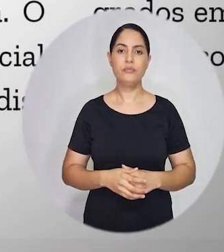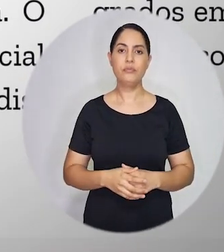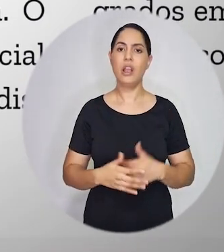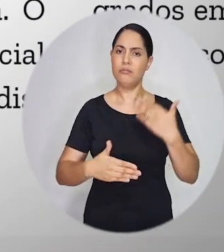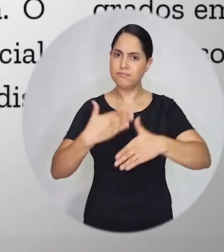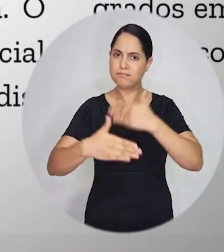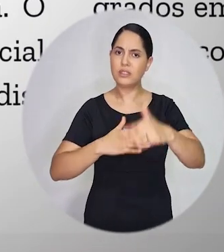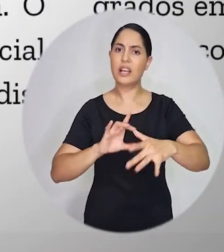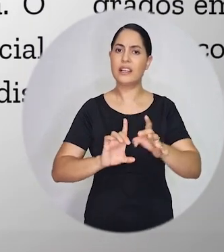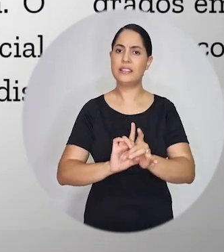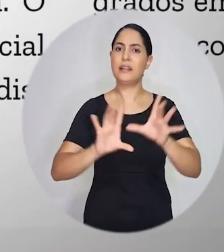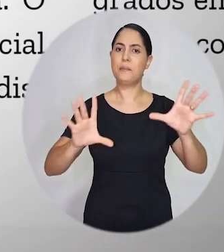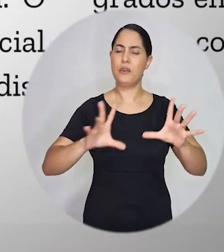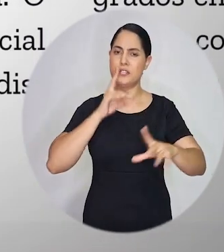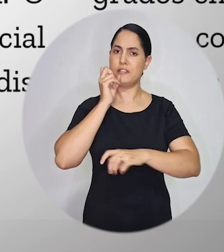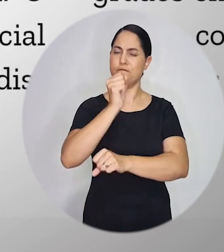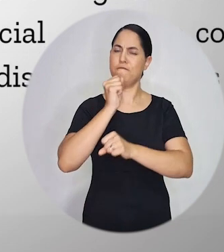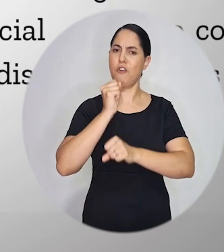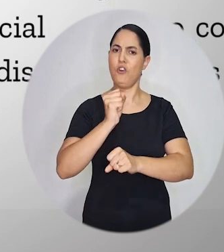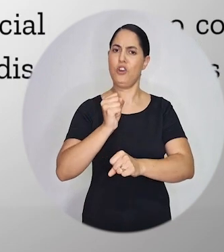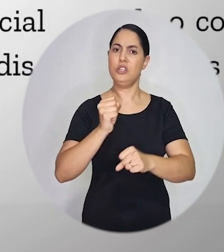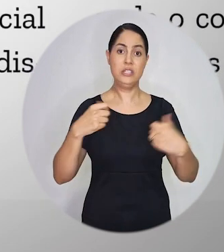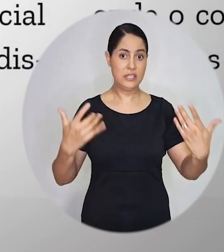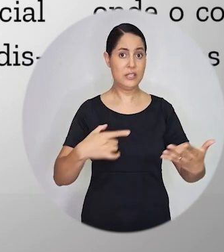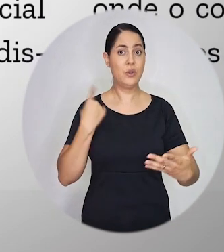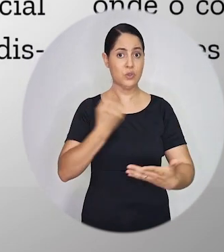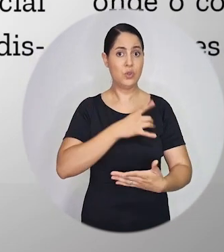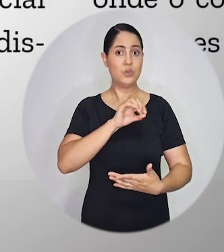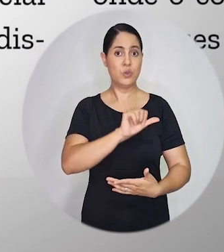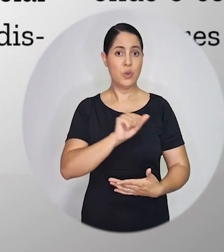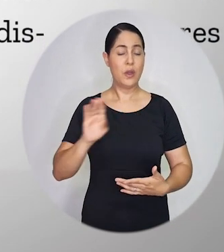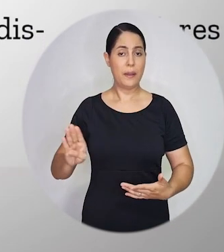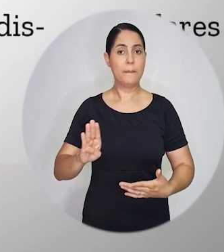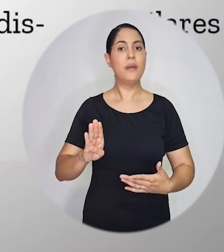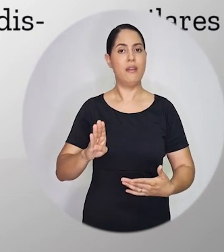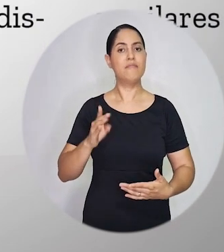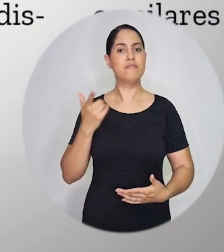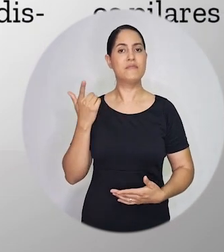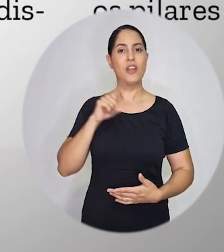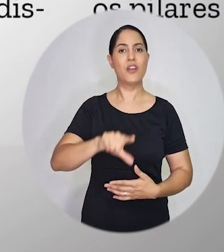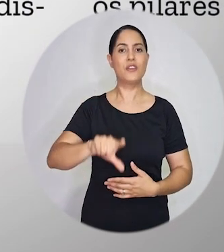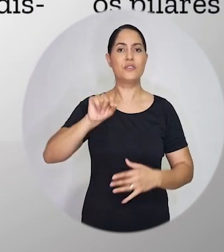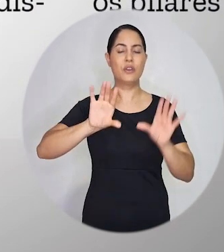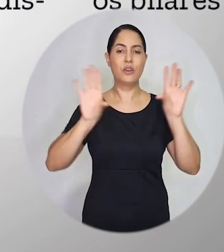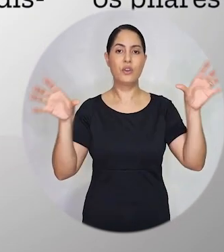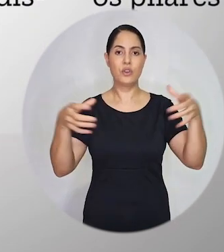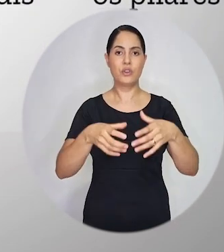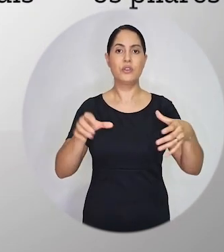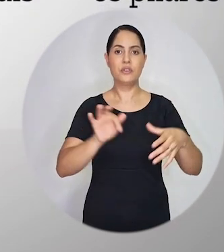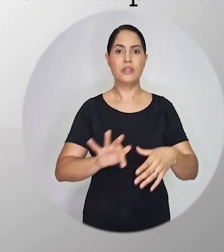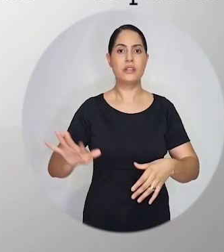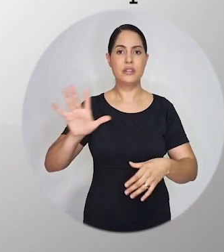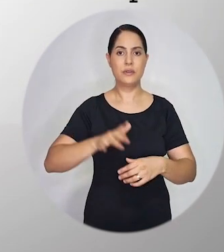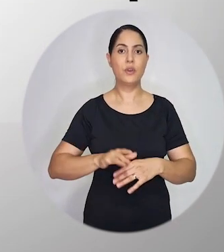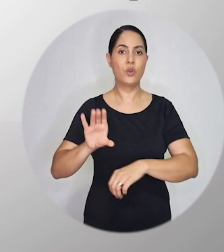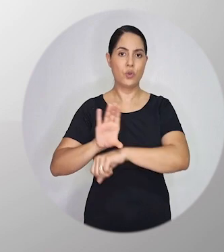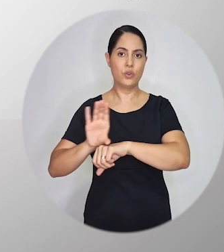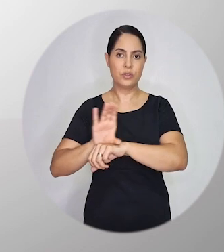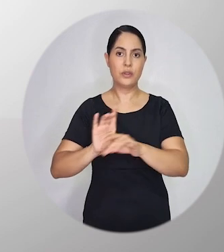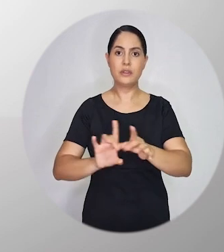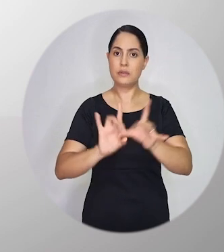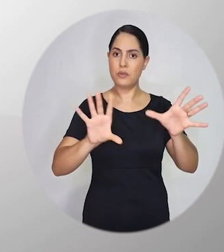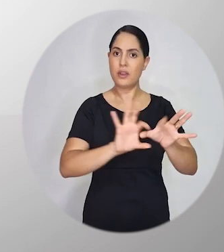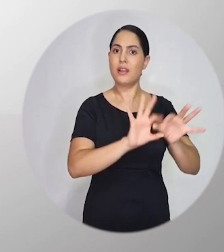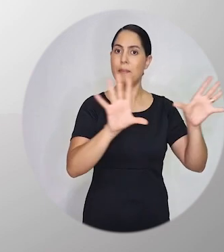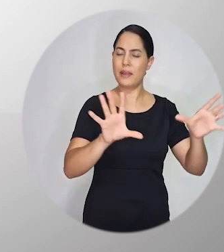do compromisso de fortalecer as instituições democráticas, a OAB Nacional escolheu Constituição, Democracia e Liberdades como tema